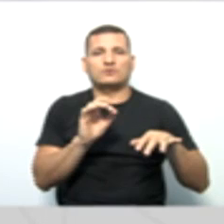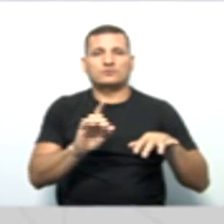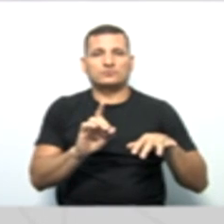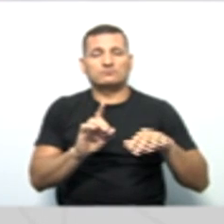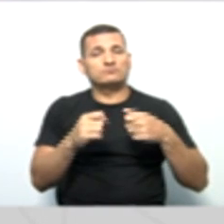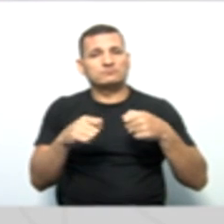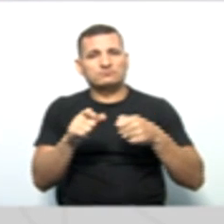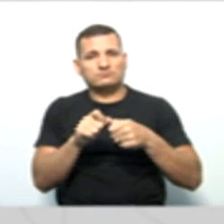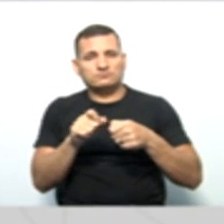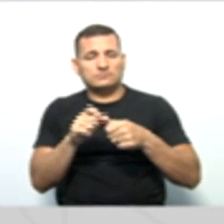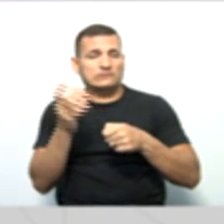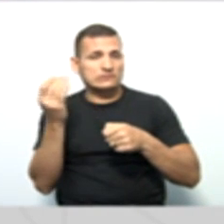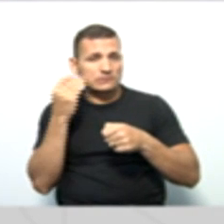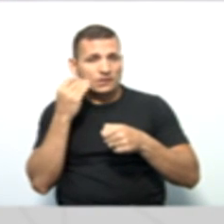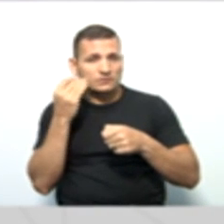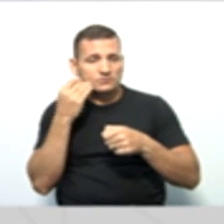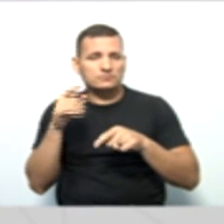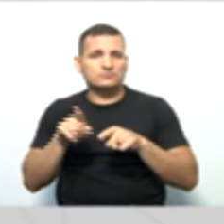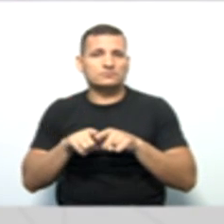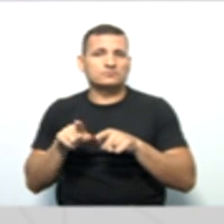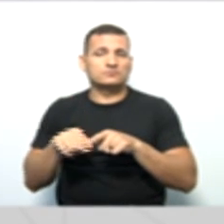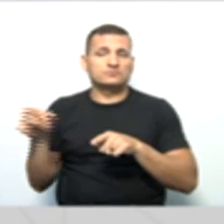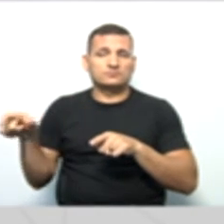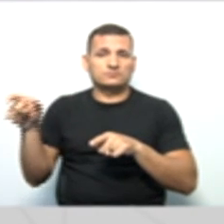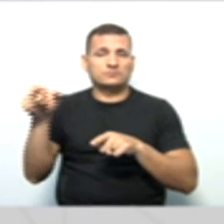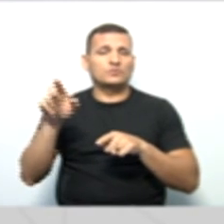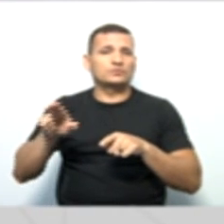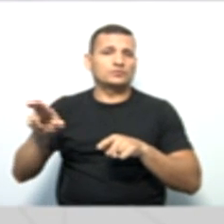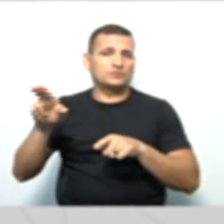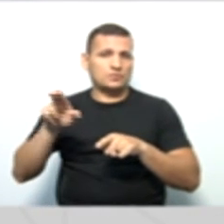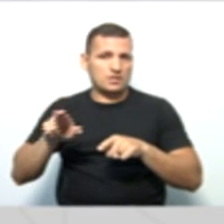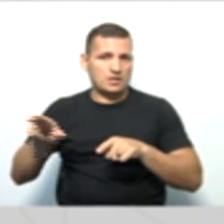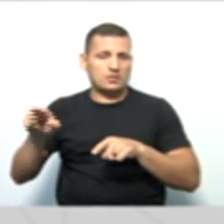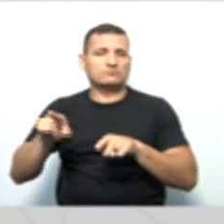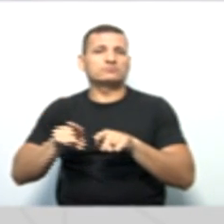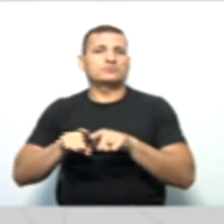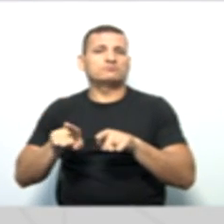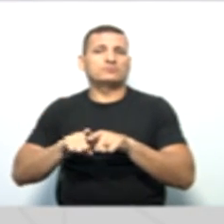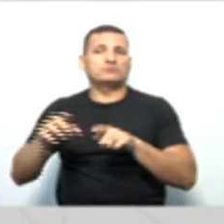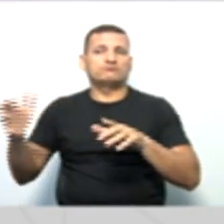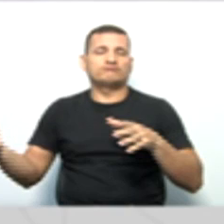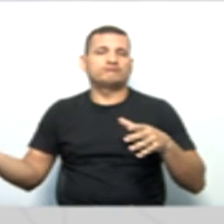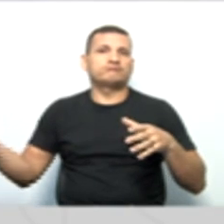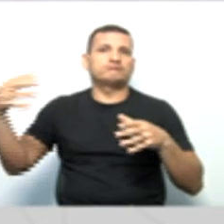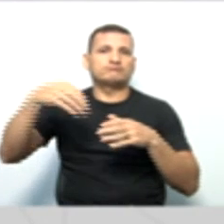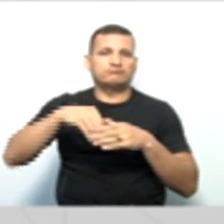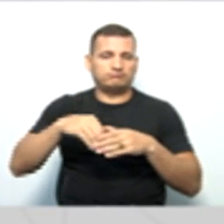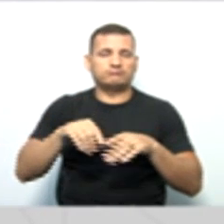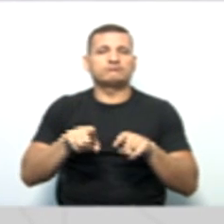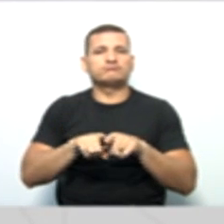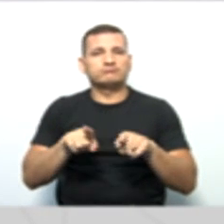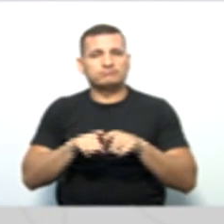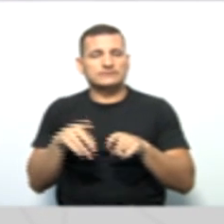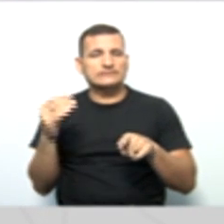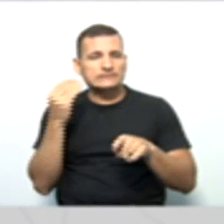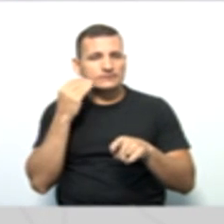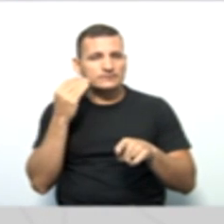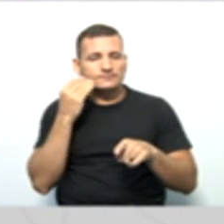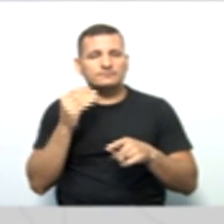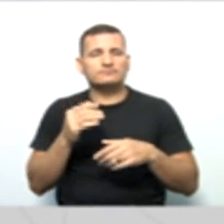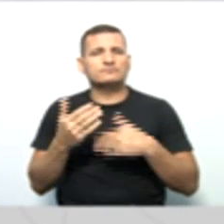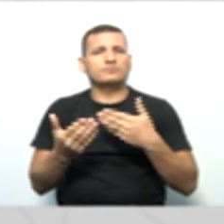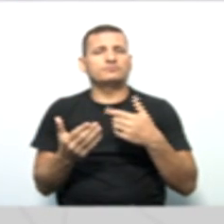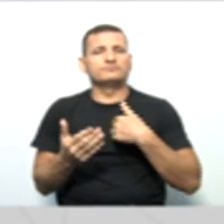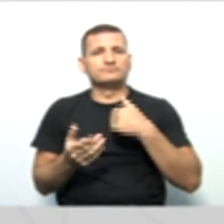conduzidos e usuários finais sejam envolvidos em grande número, tá? Então, o que eu estou fazendo? Eu